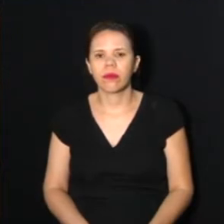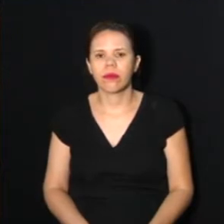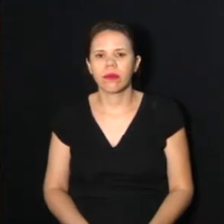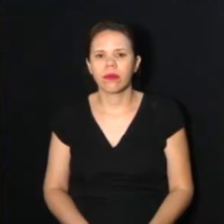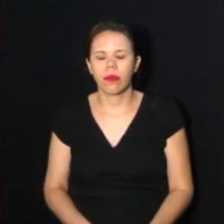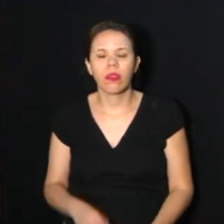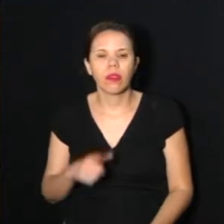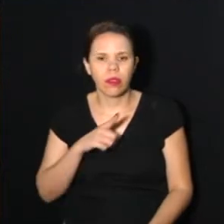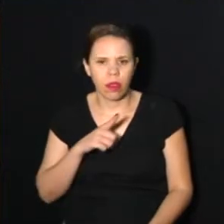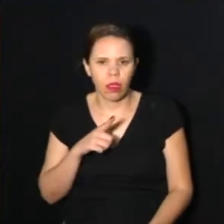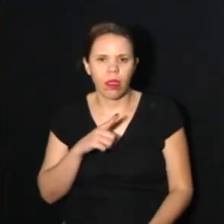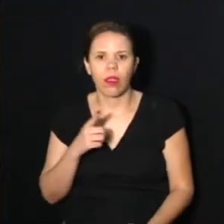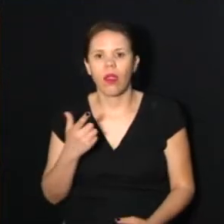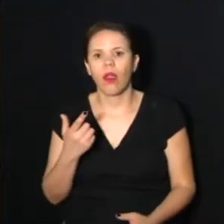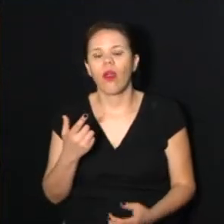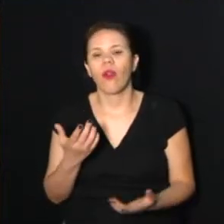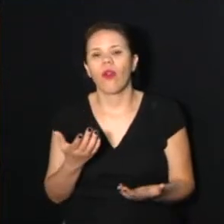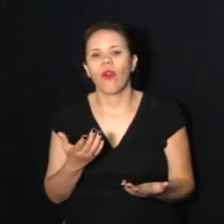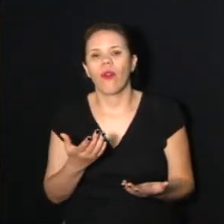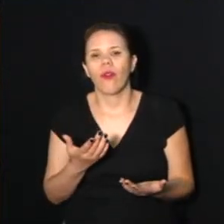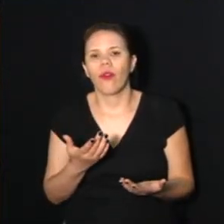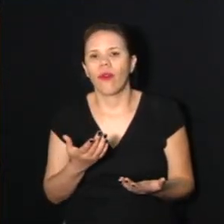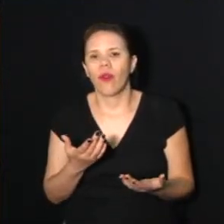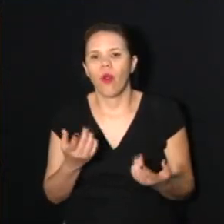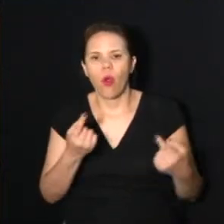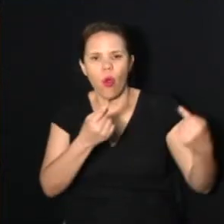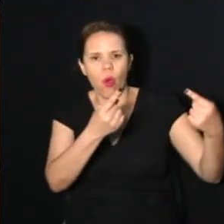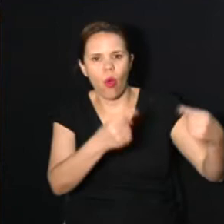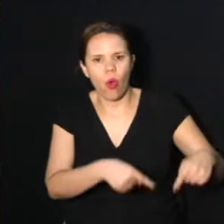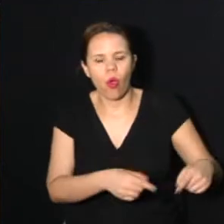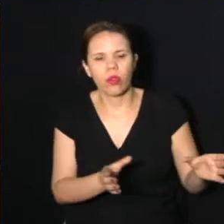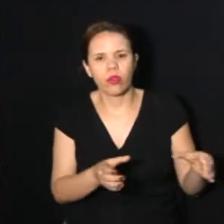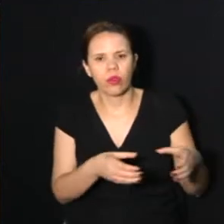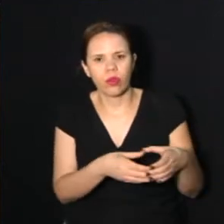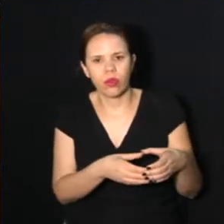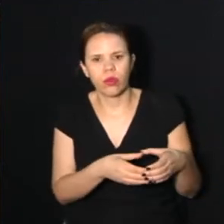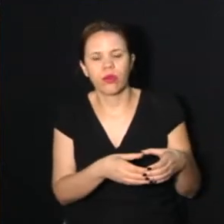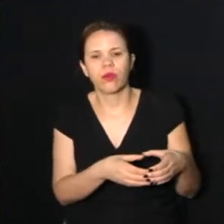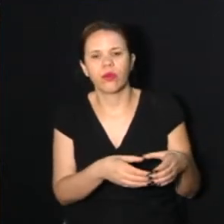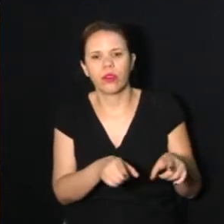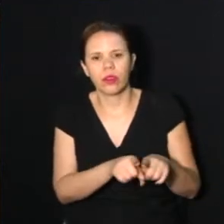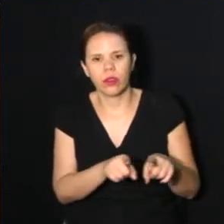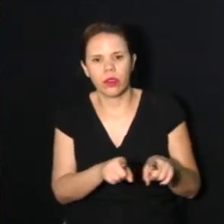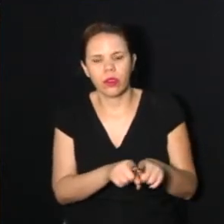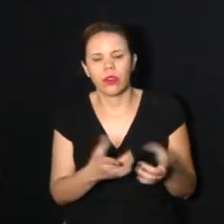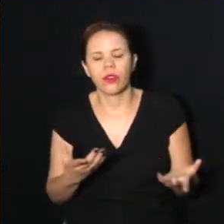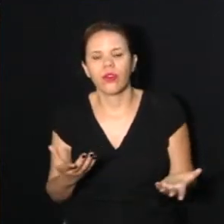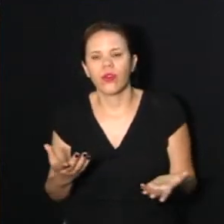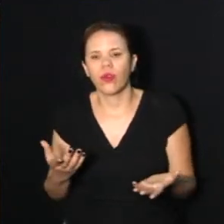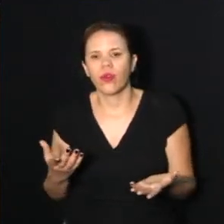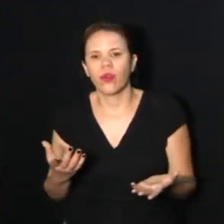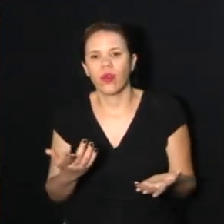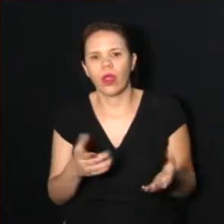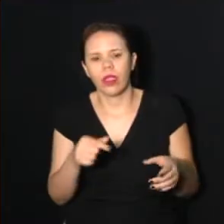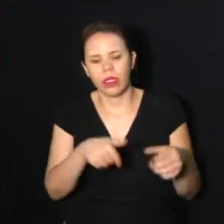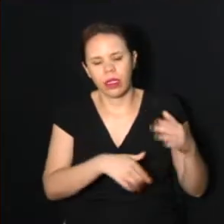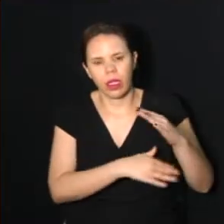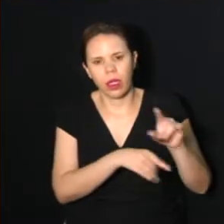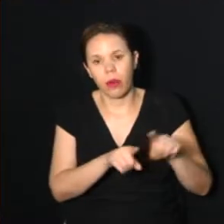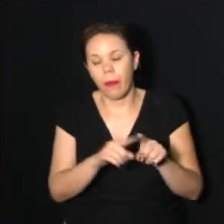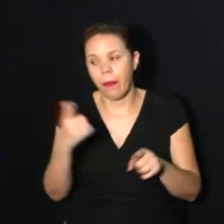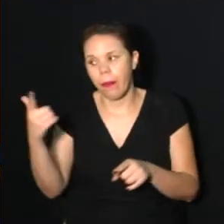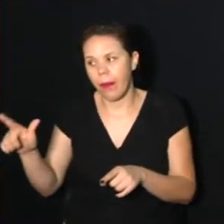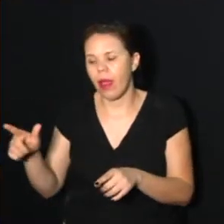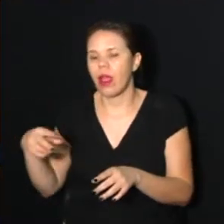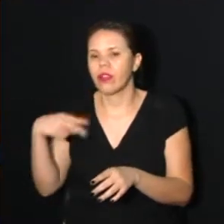Existe um parecer contrário da coordenadoria de apoio às comissões. O vereador Carmo Luiz exarou um parecer favorável, entendendo na sua justificativa